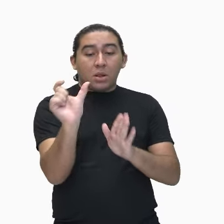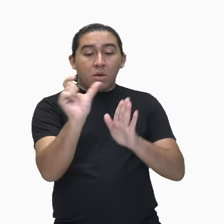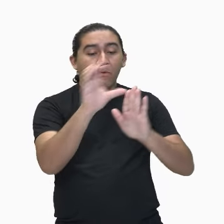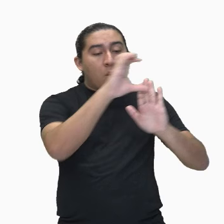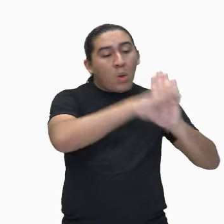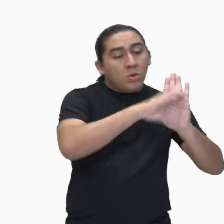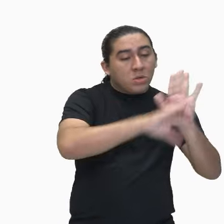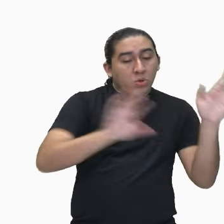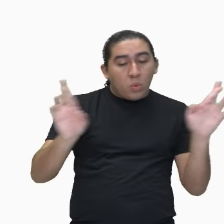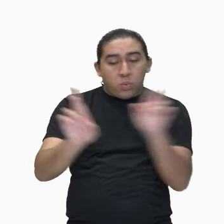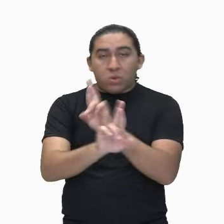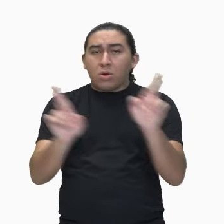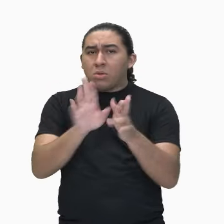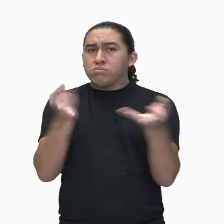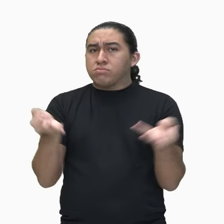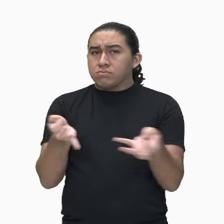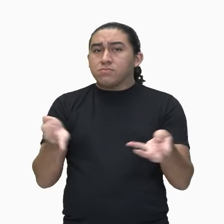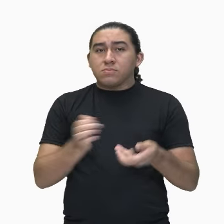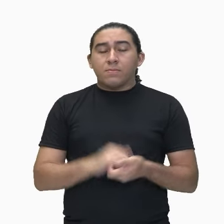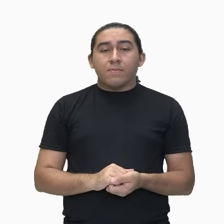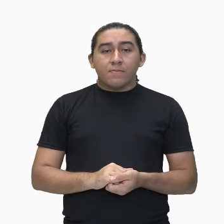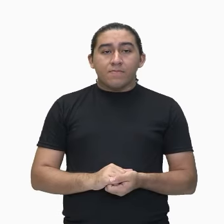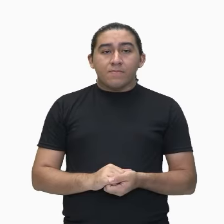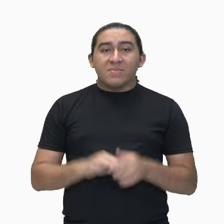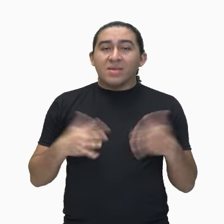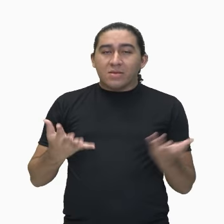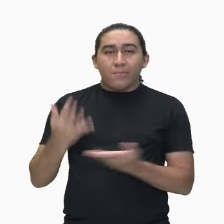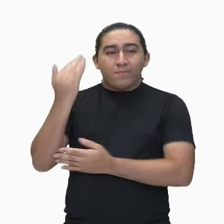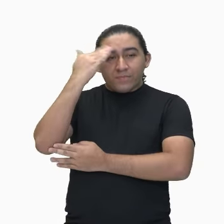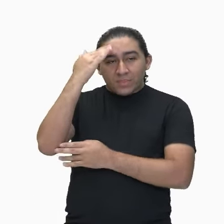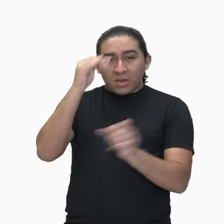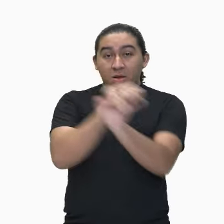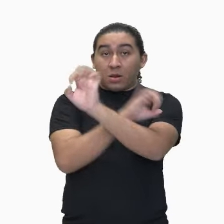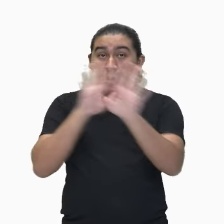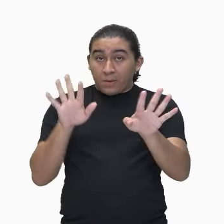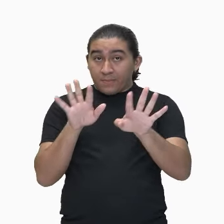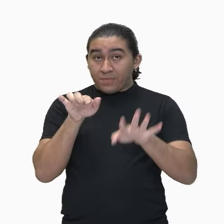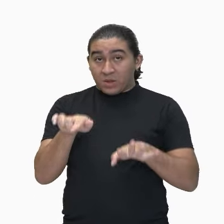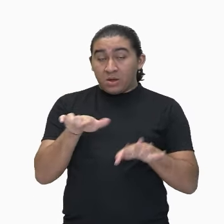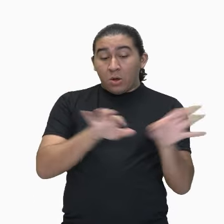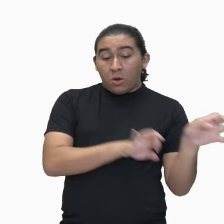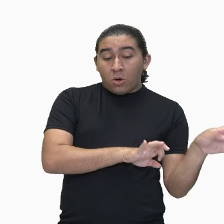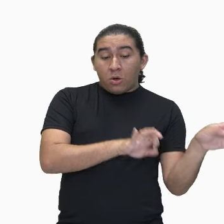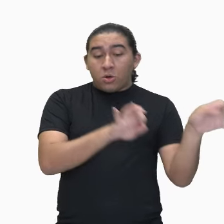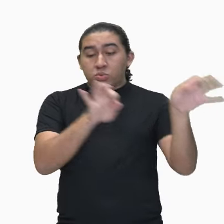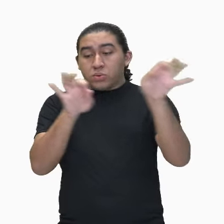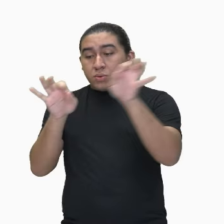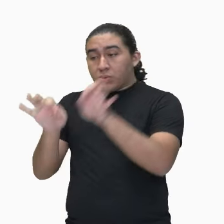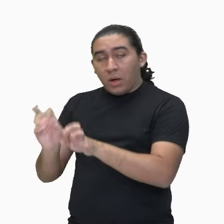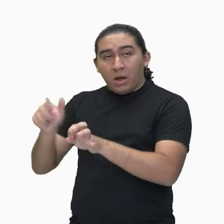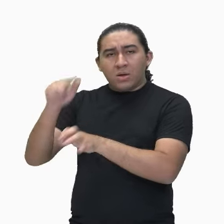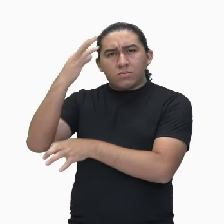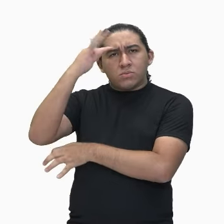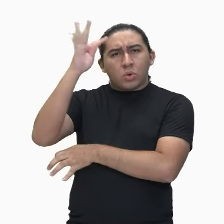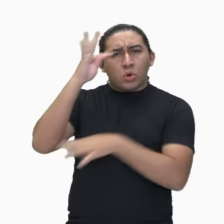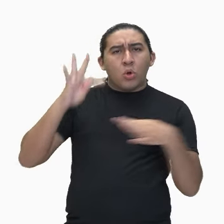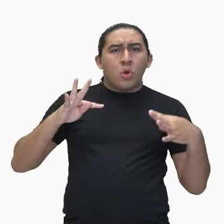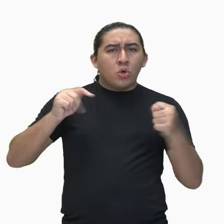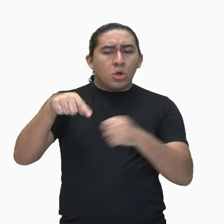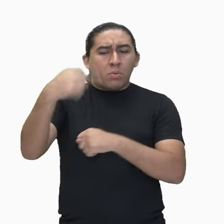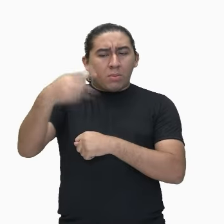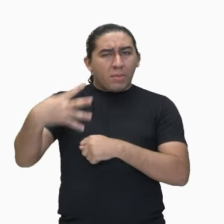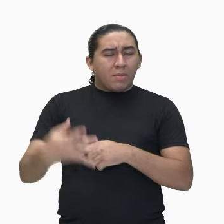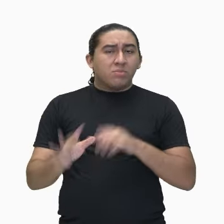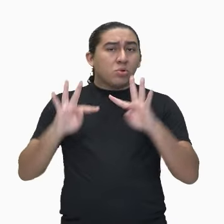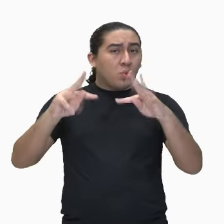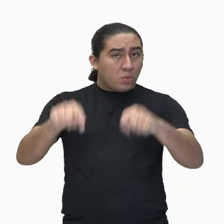coisas. Perfeito, então, gente, conseguiram entender isso daí? Conseguiram acompanhar essas hipóteses todas aí? Porque agora nós